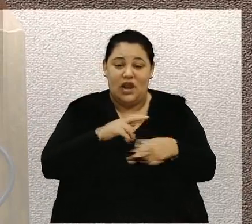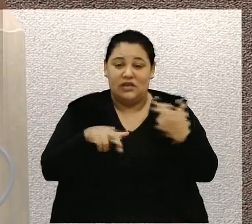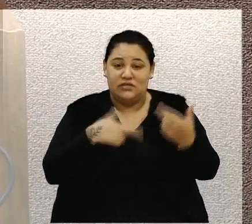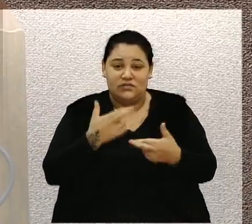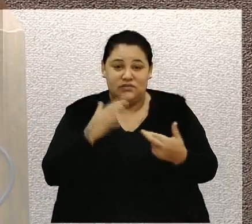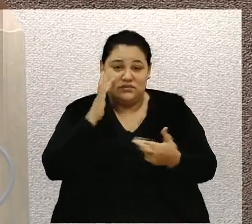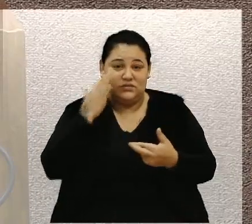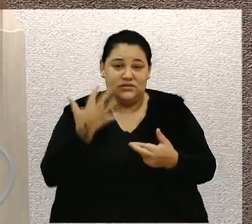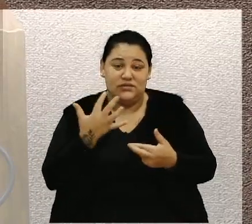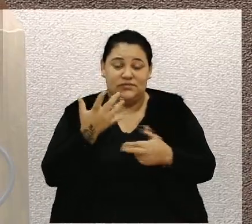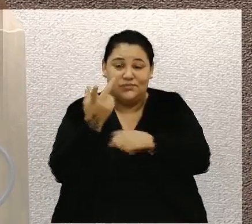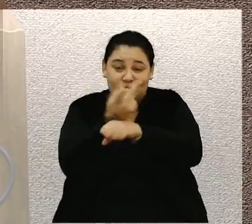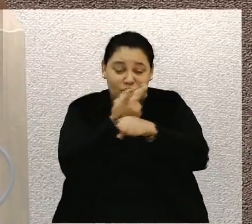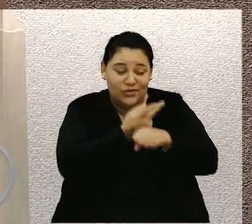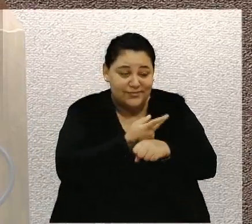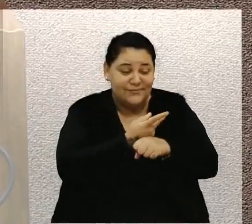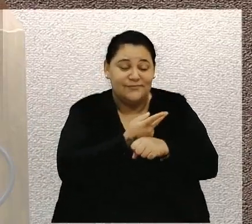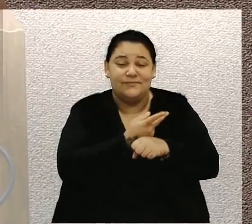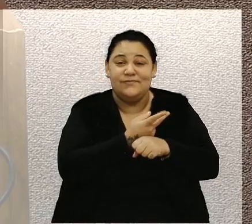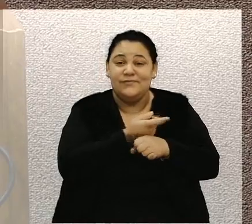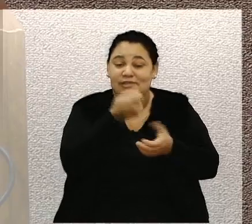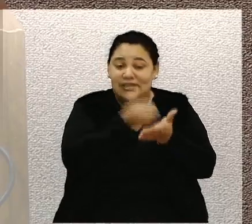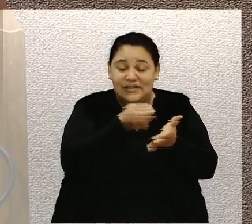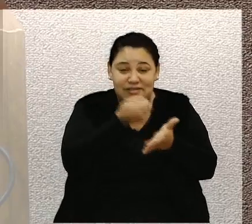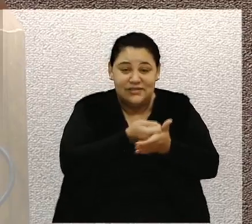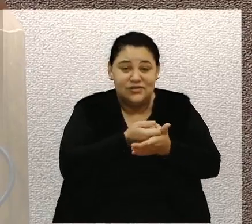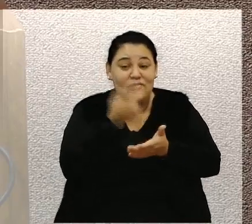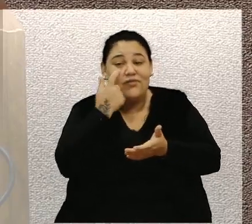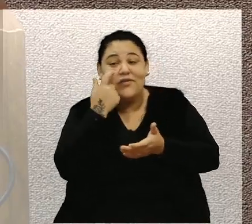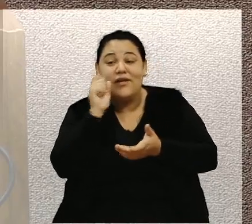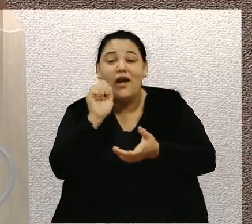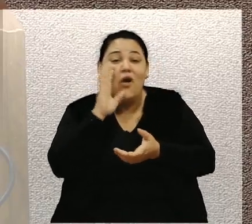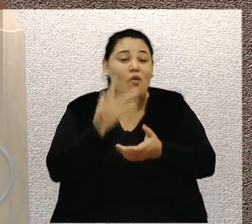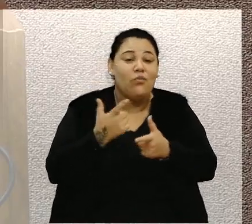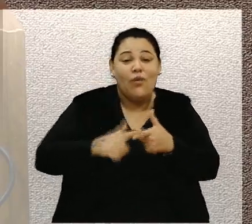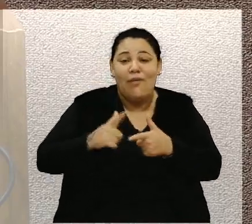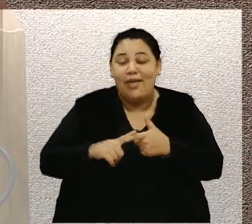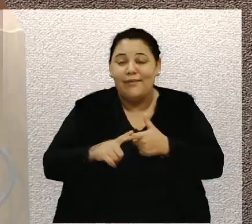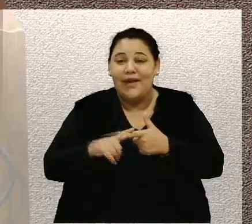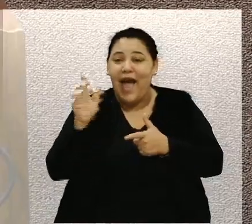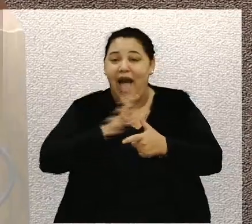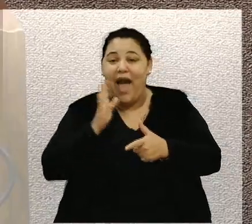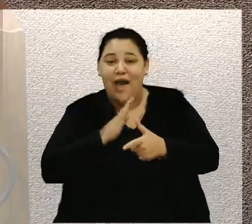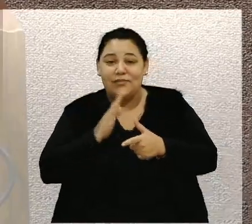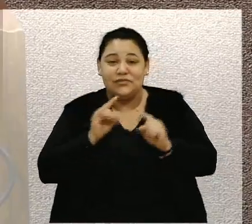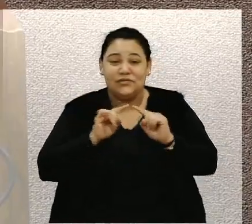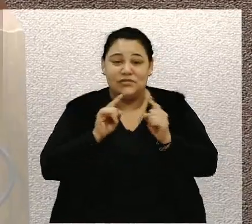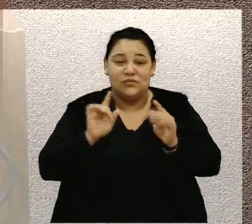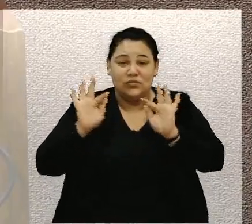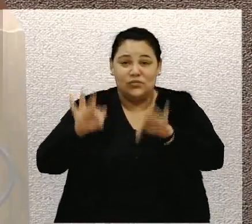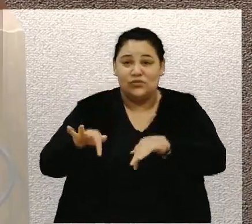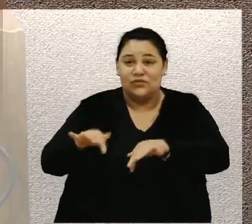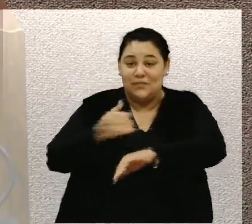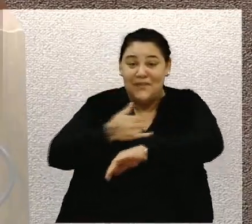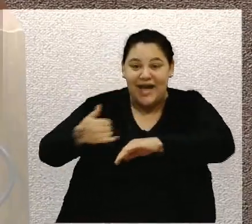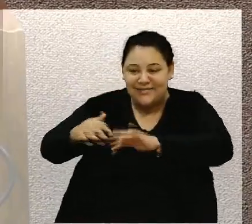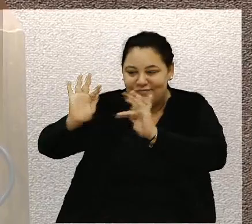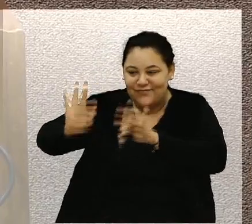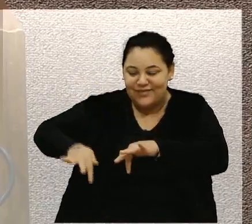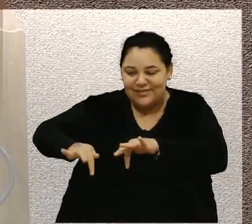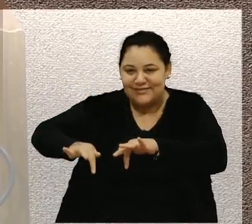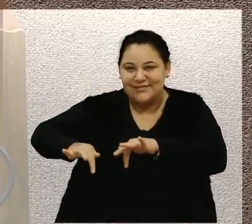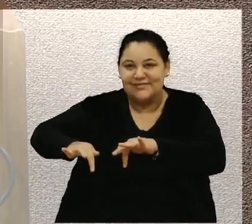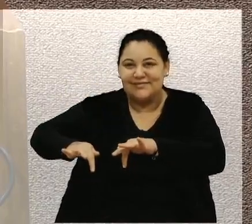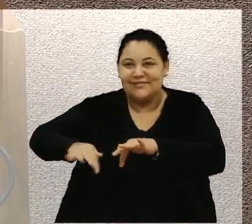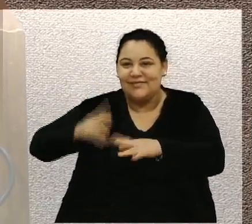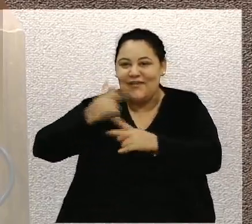né, procurando agir de forma imediata. E após passar os eventos, é muito fácil a gente falar, né, dizer